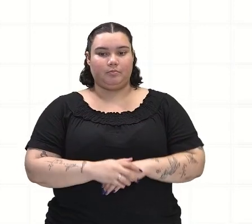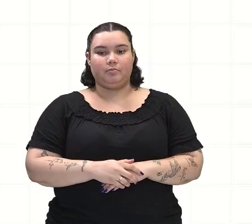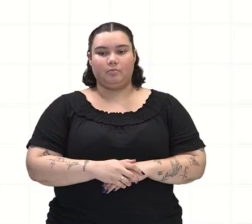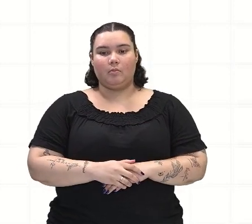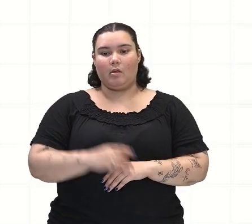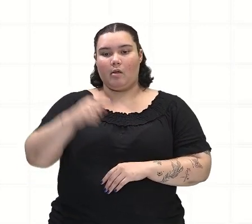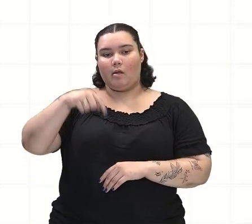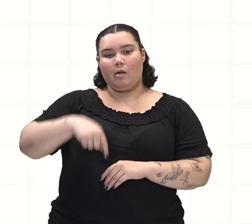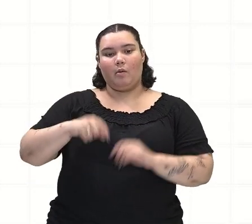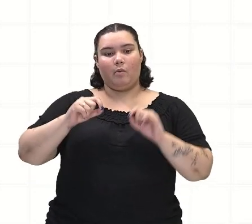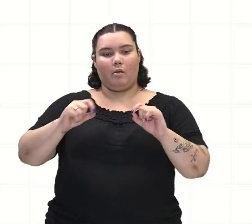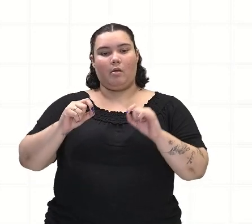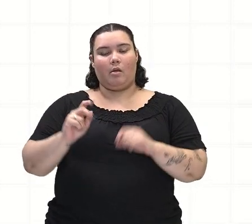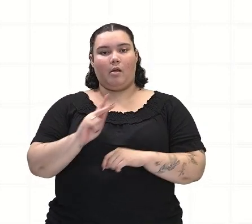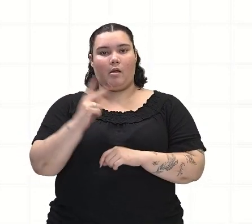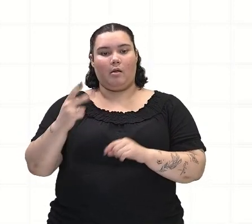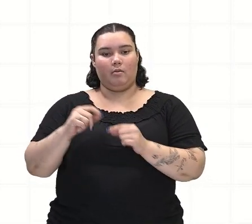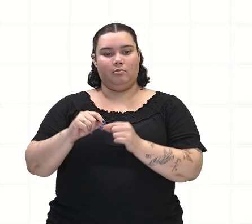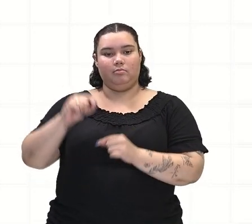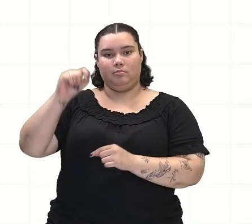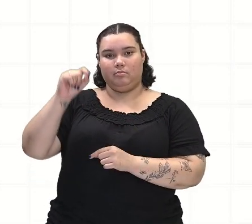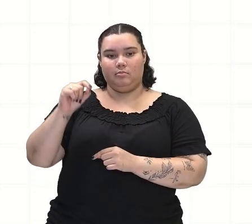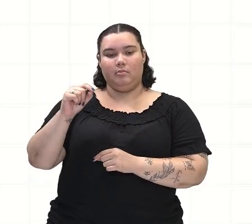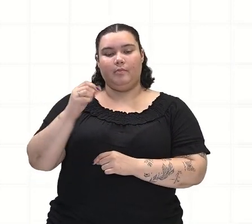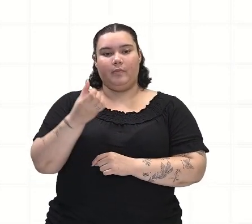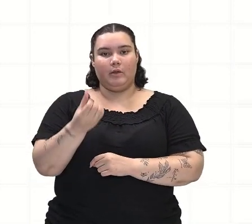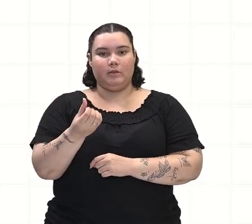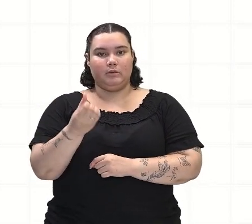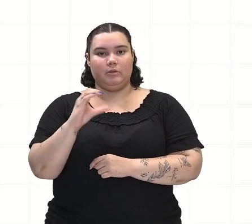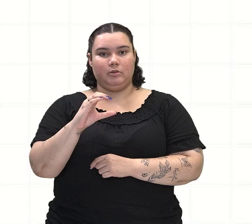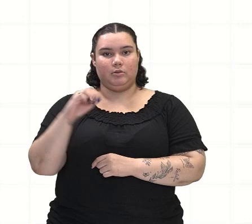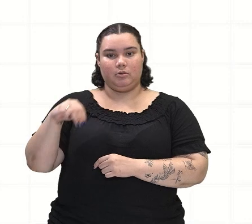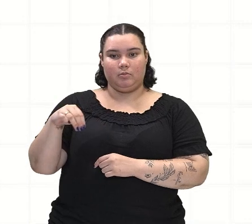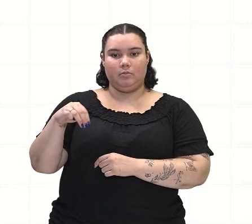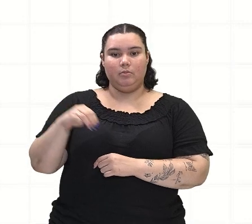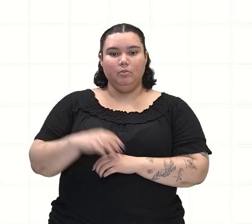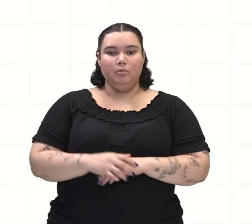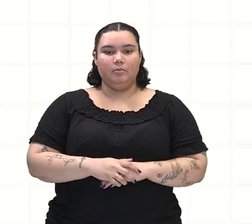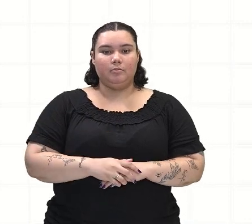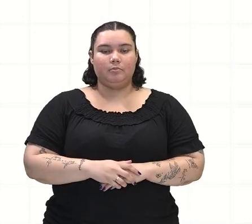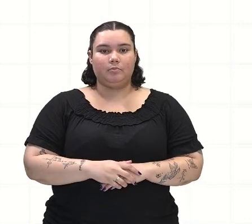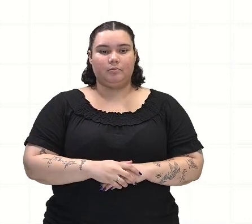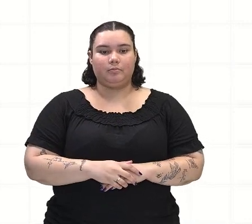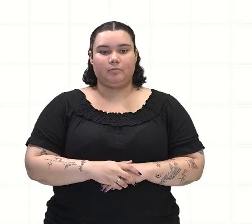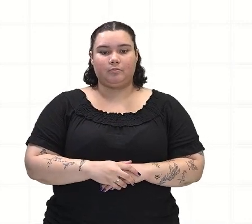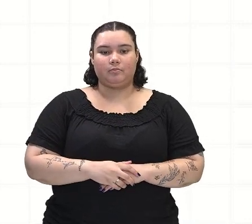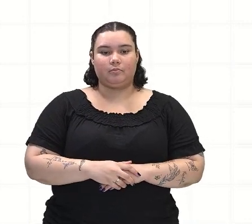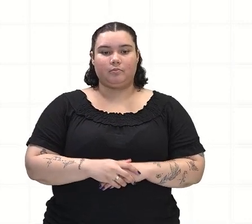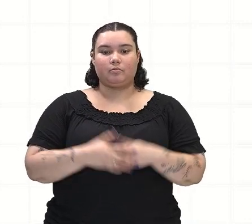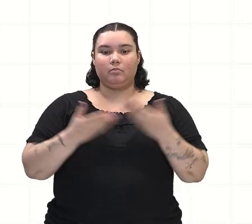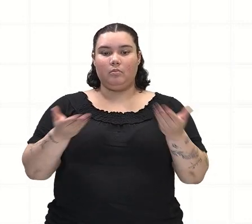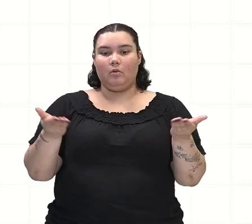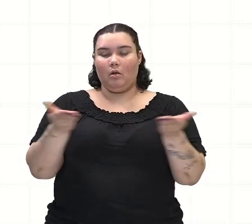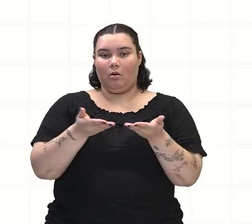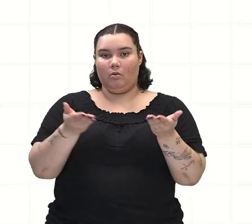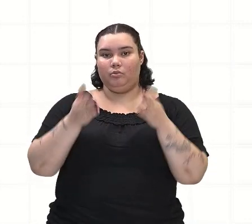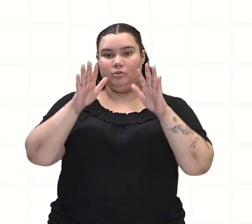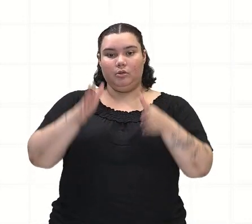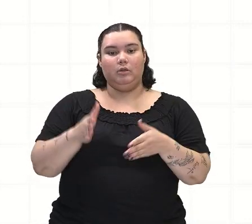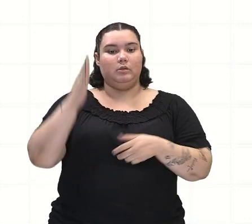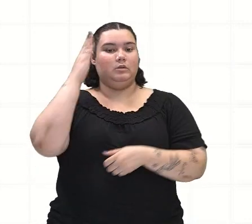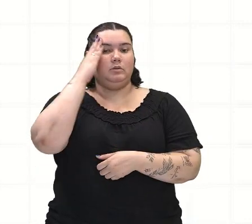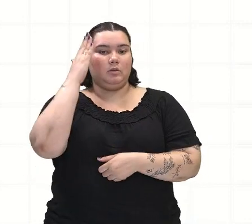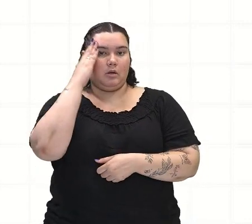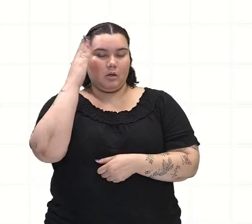diz aí que a altura é de 6 centímetros, certo? Então, agora que a gente já entendeu aí